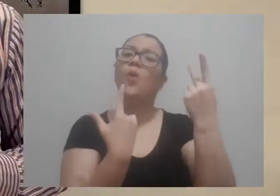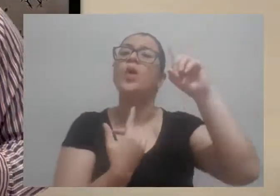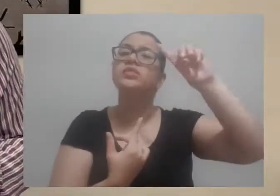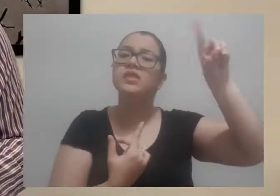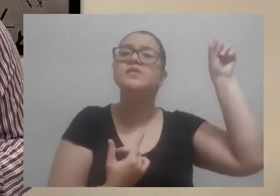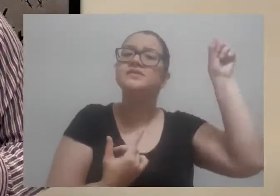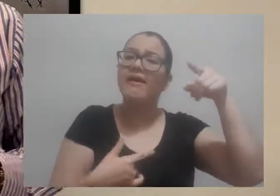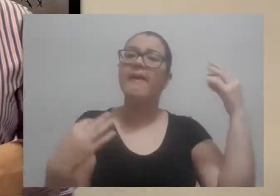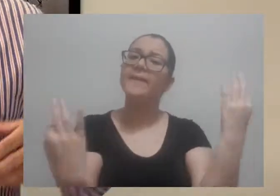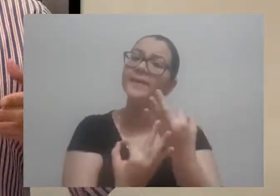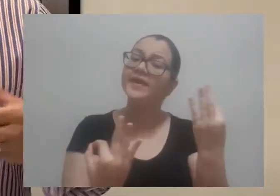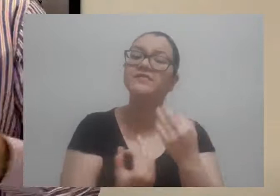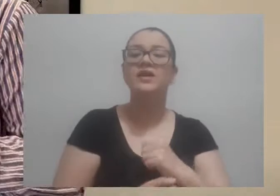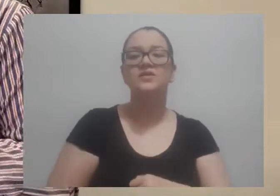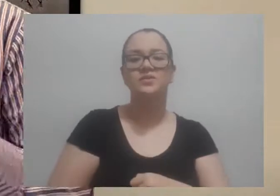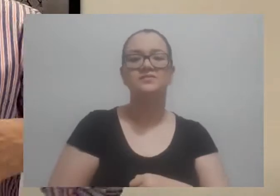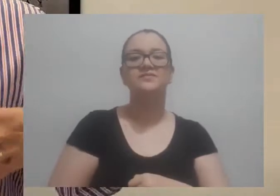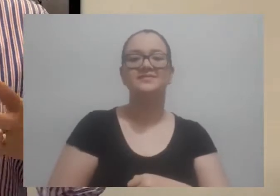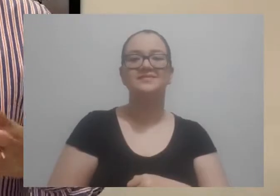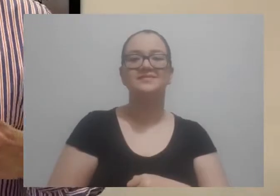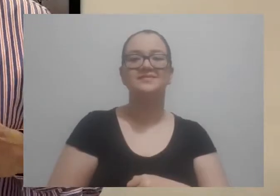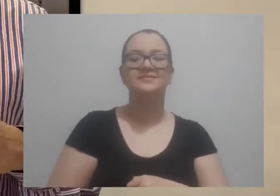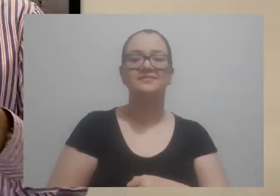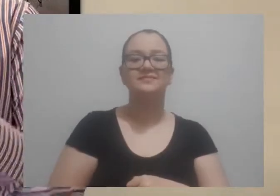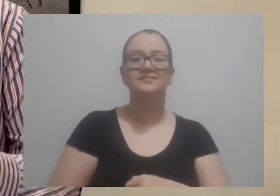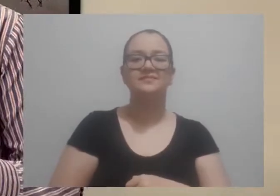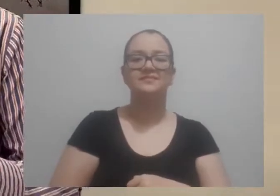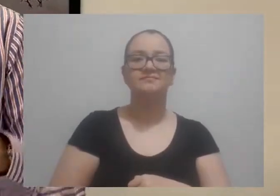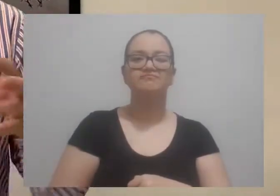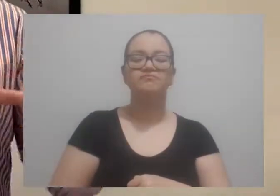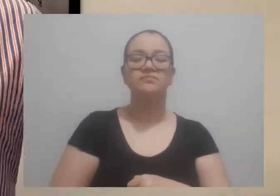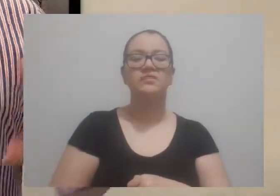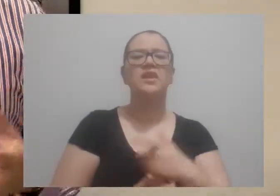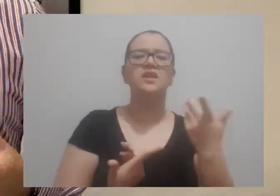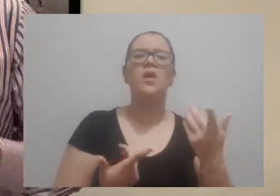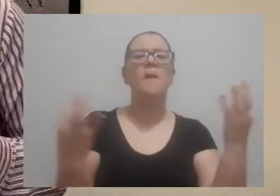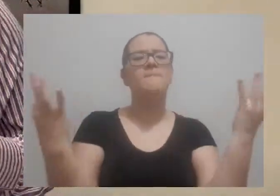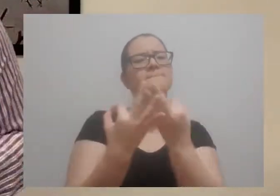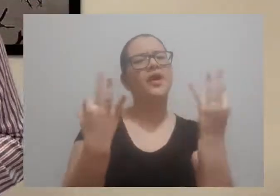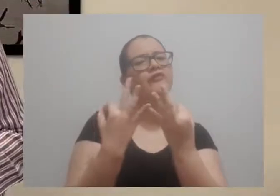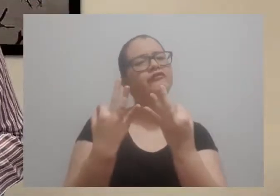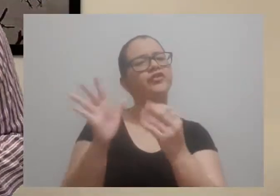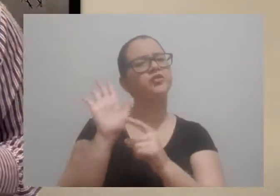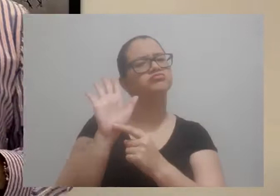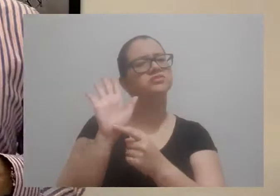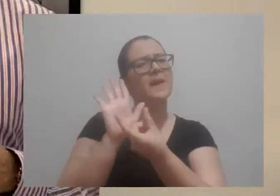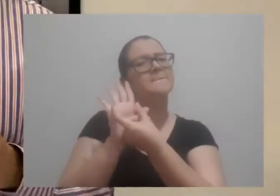essa é uma interpretação, essa é uma ideia que John